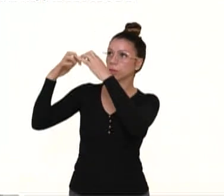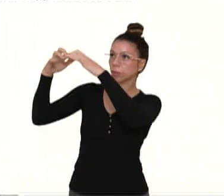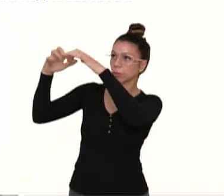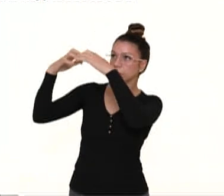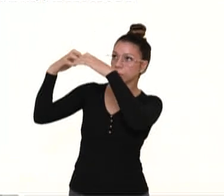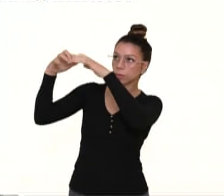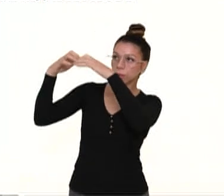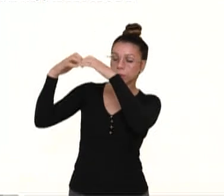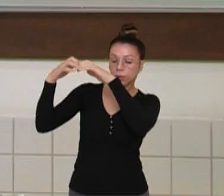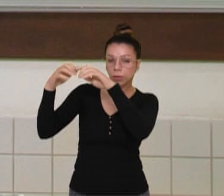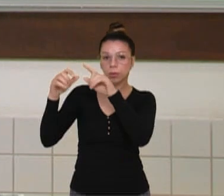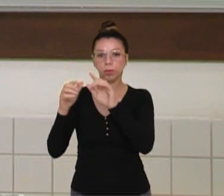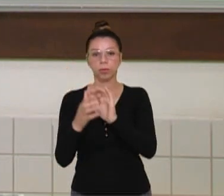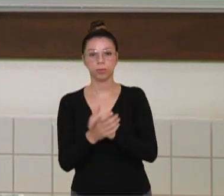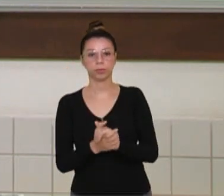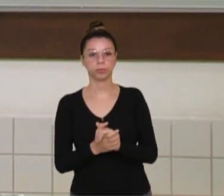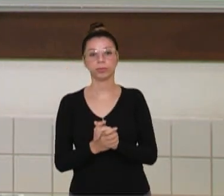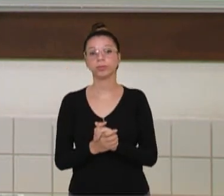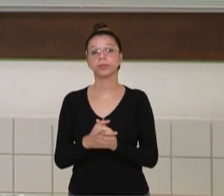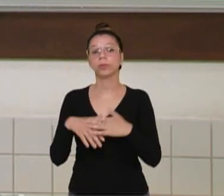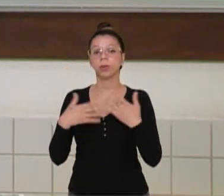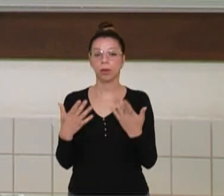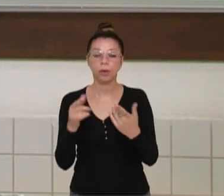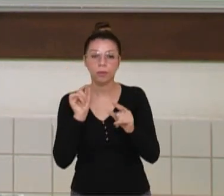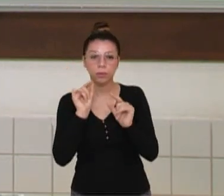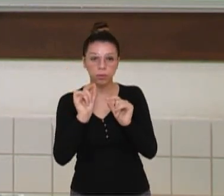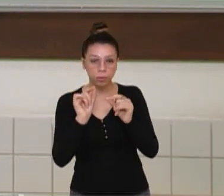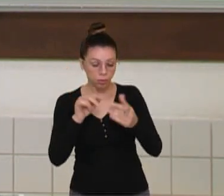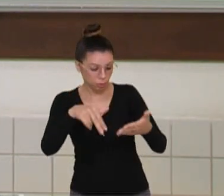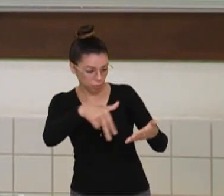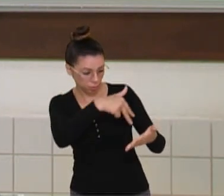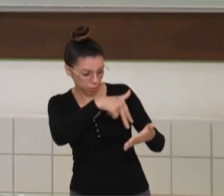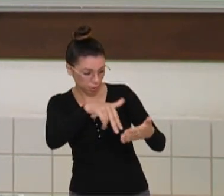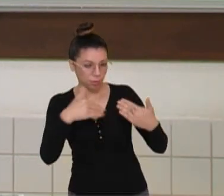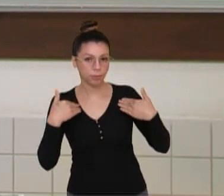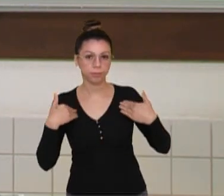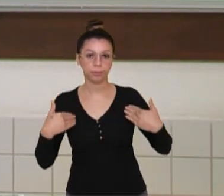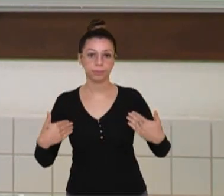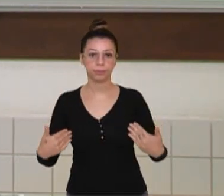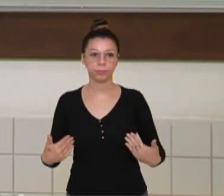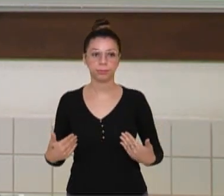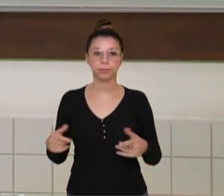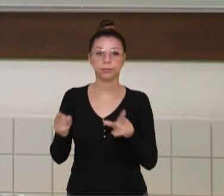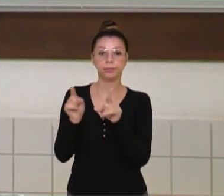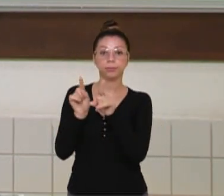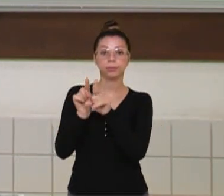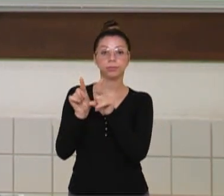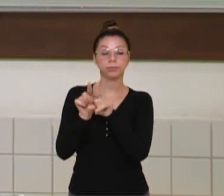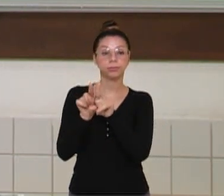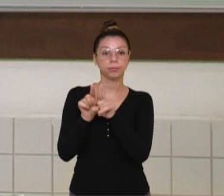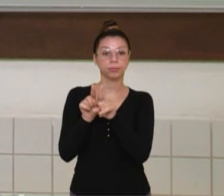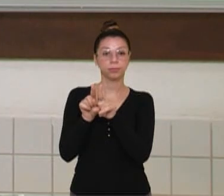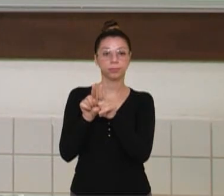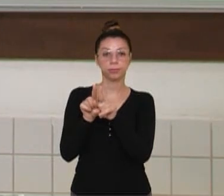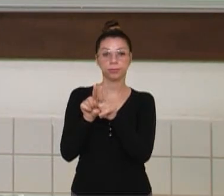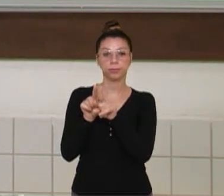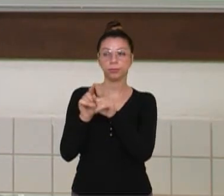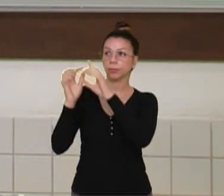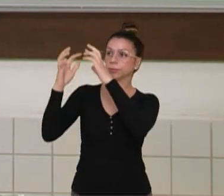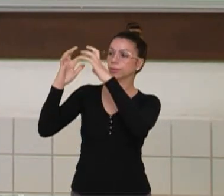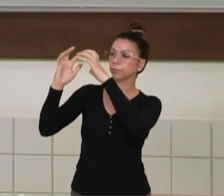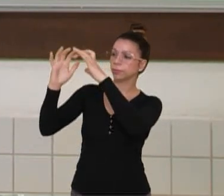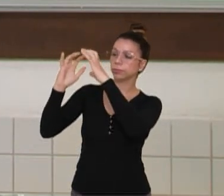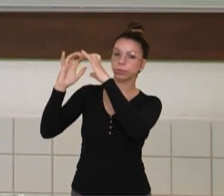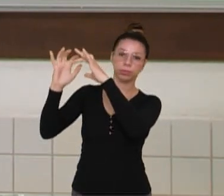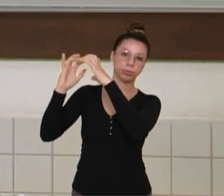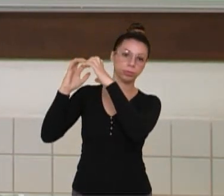e físico. Então, quando você dança, além de você usar teu corpo inteiro, você também está tendo uma ação